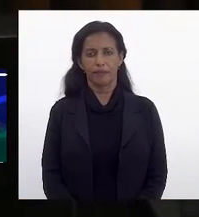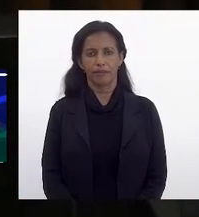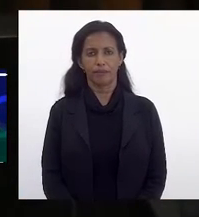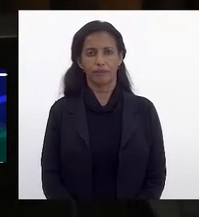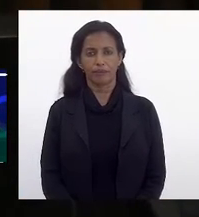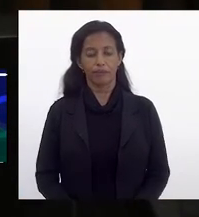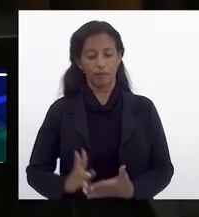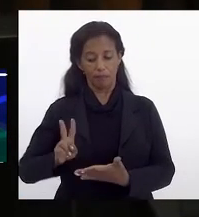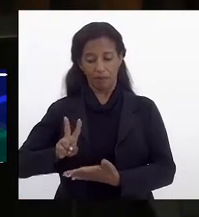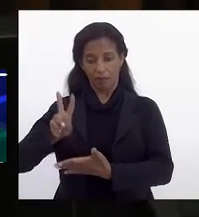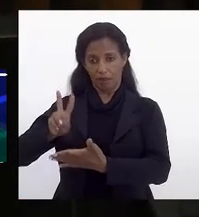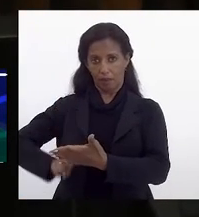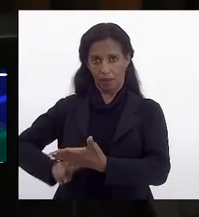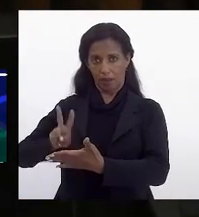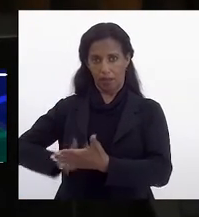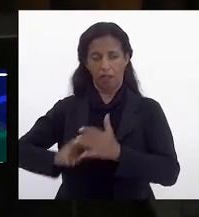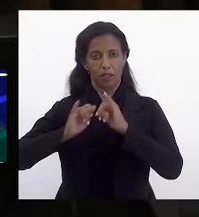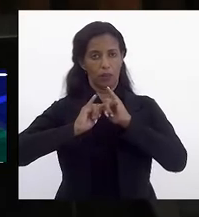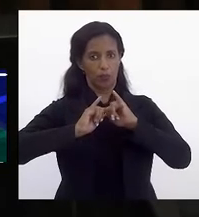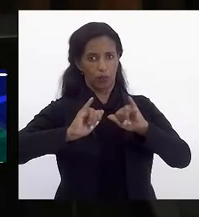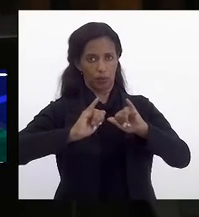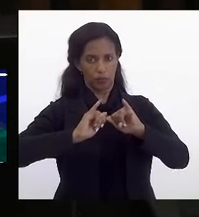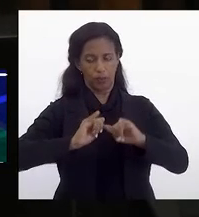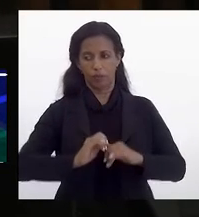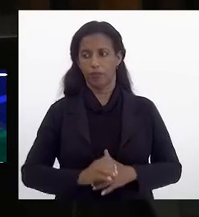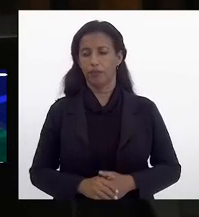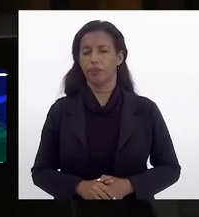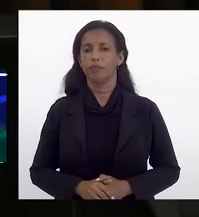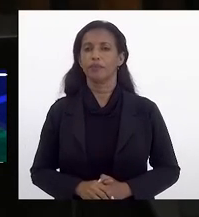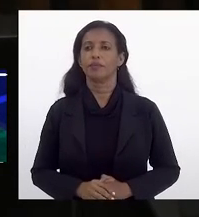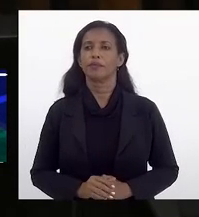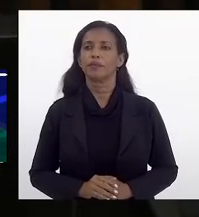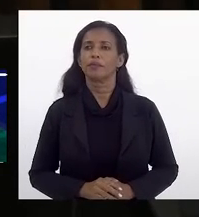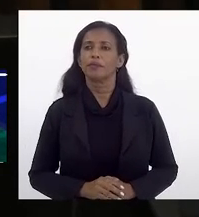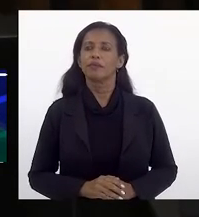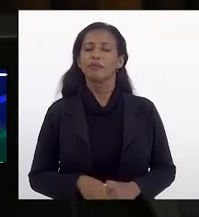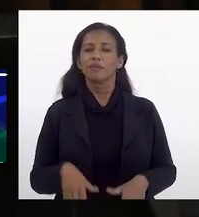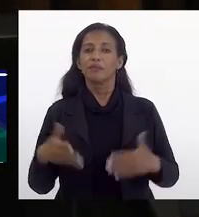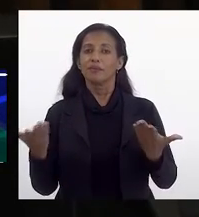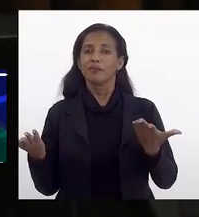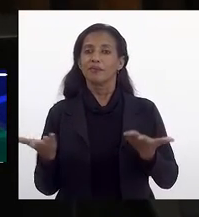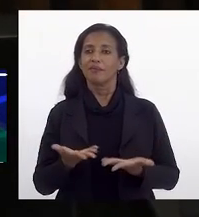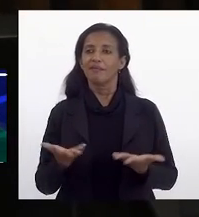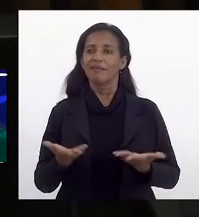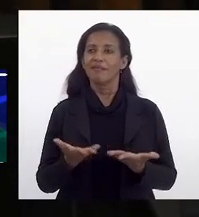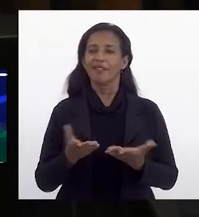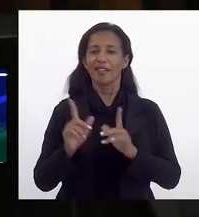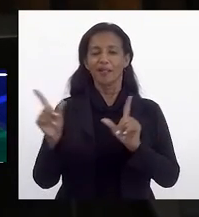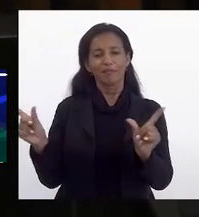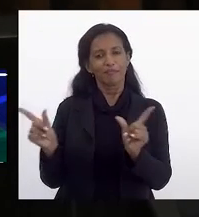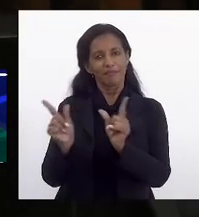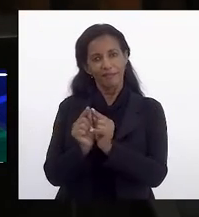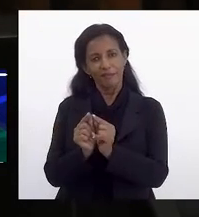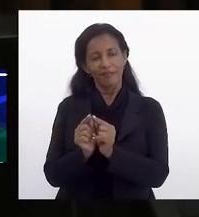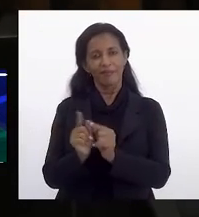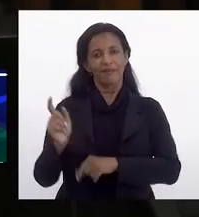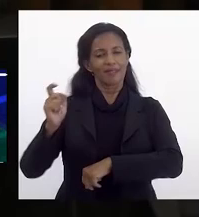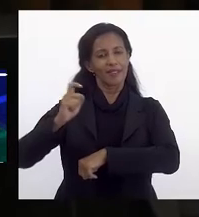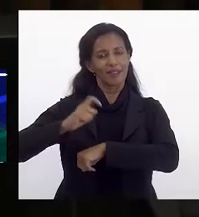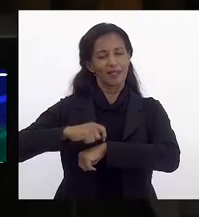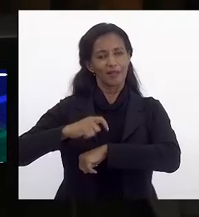Então, lida a comunicação, senhora presidente. E agora, num breve